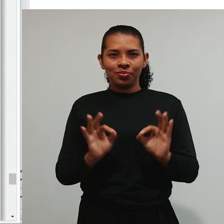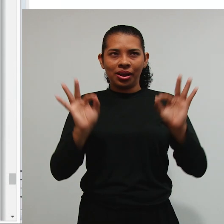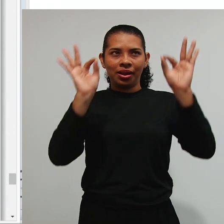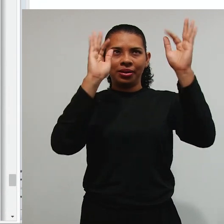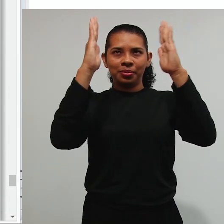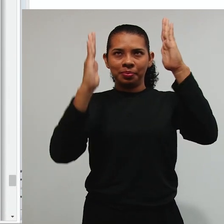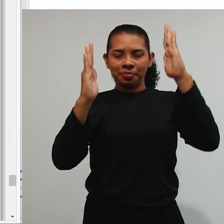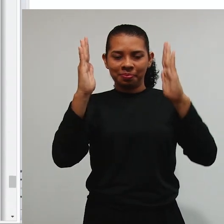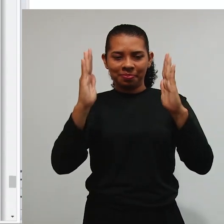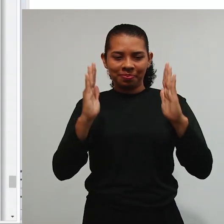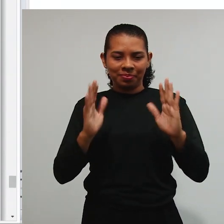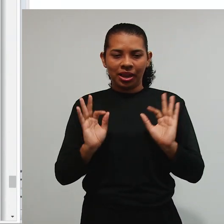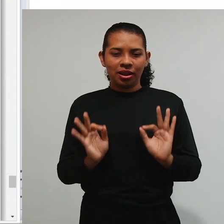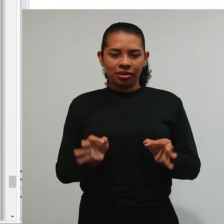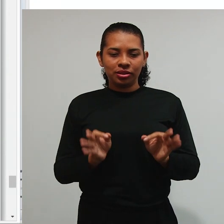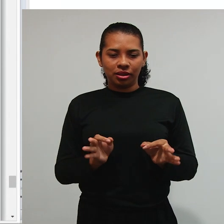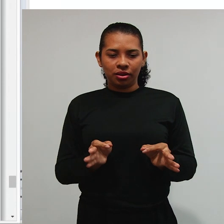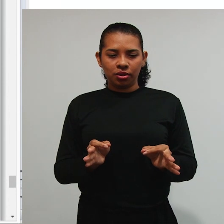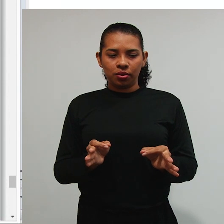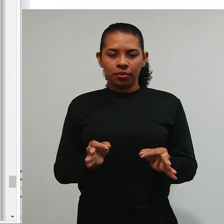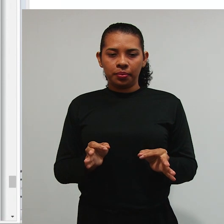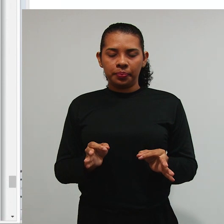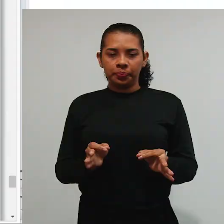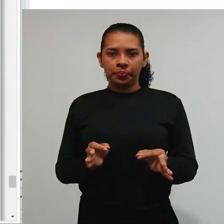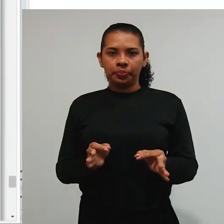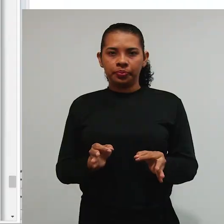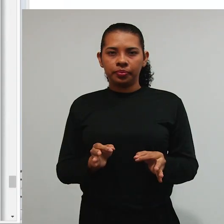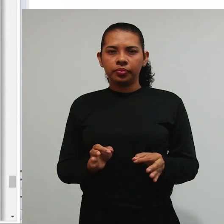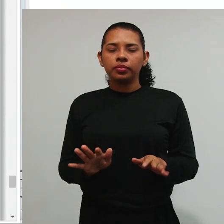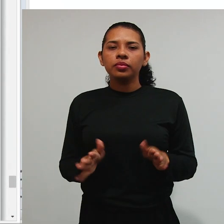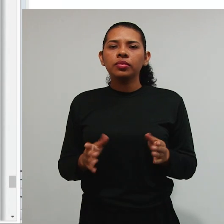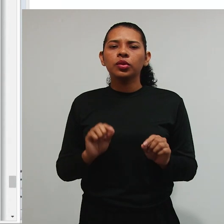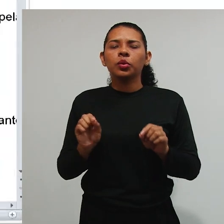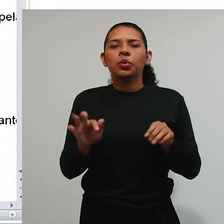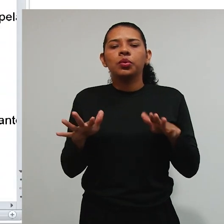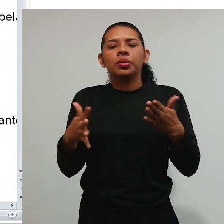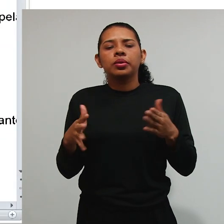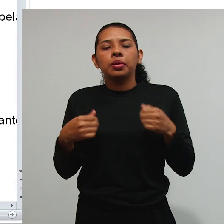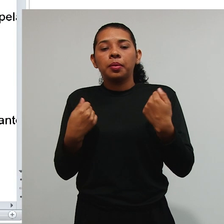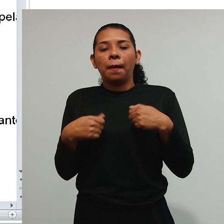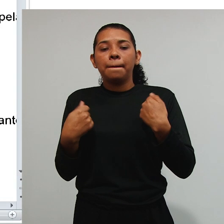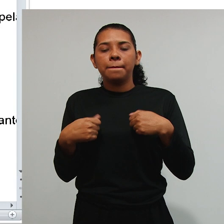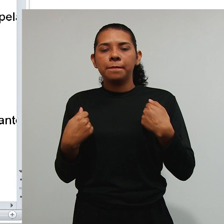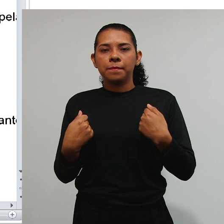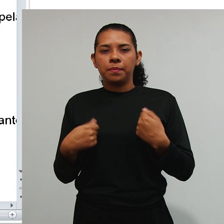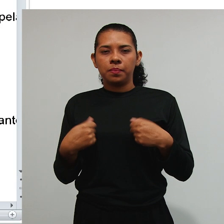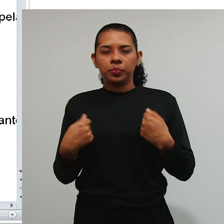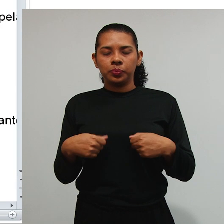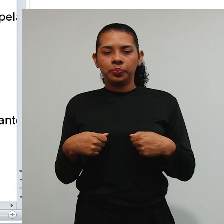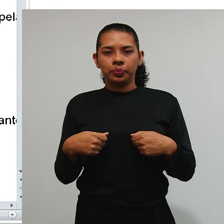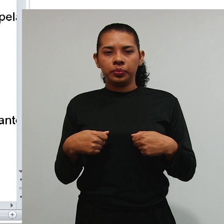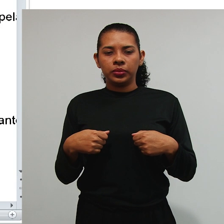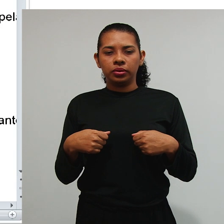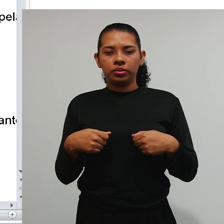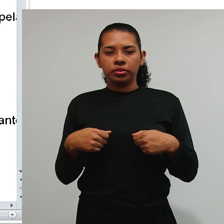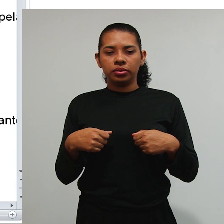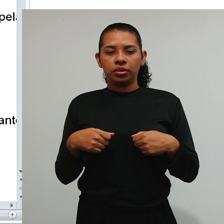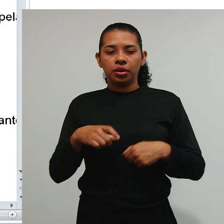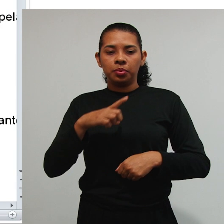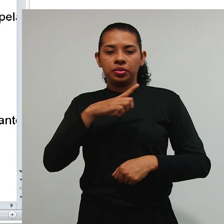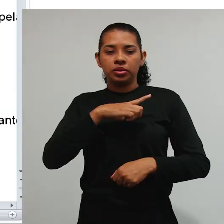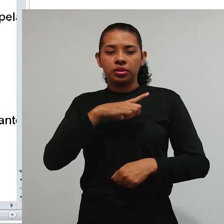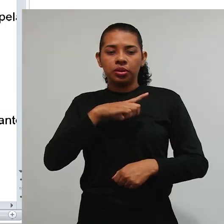seção, né? E títulos sem indicativo, tá? Aí, o que a gente tem? A gente tem que podemos fazer da seguinte forma. Há